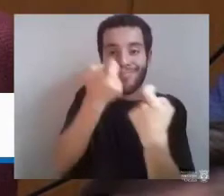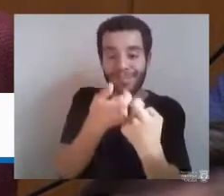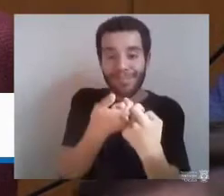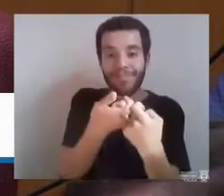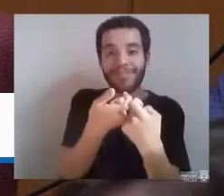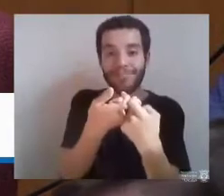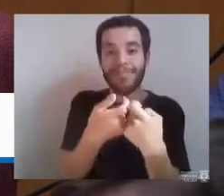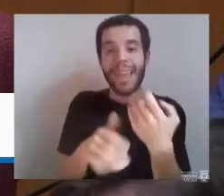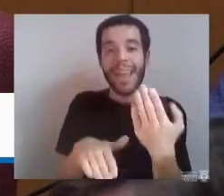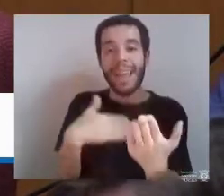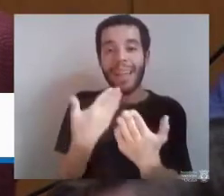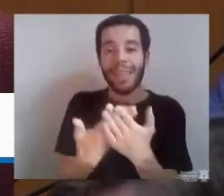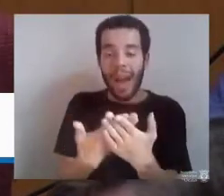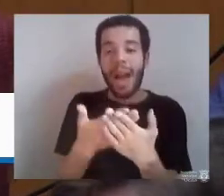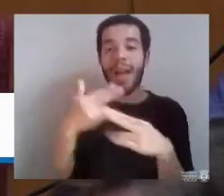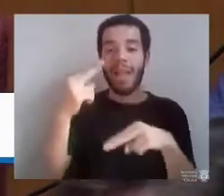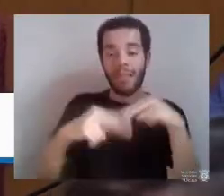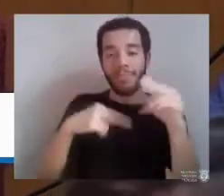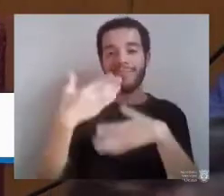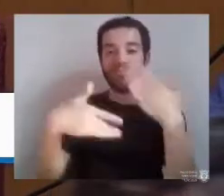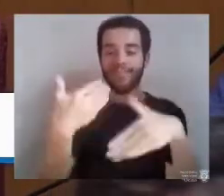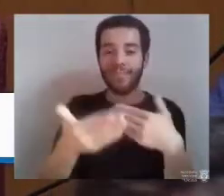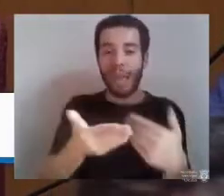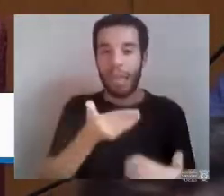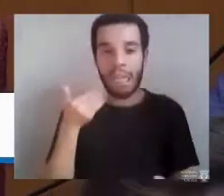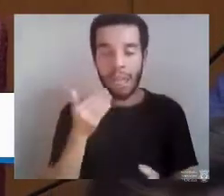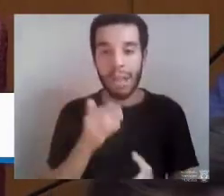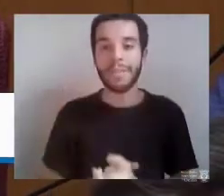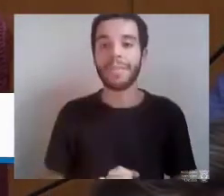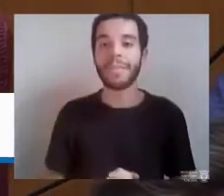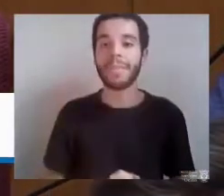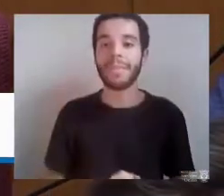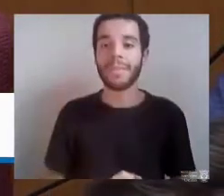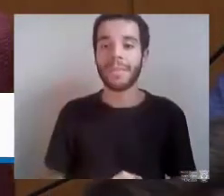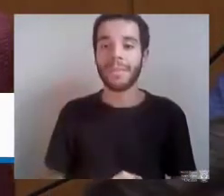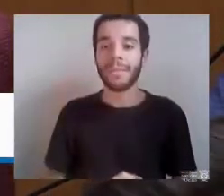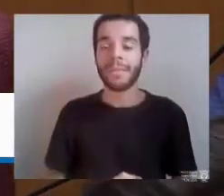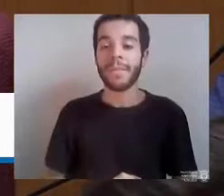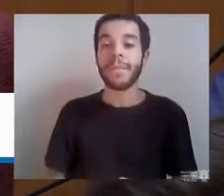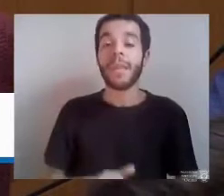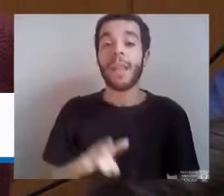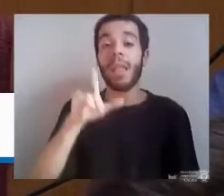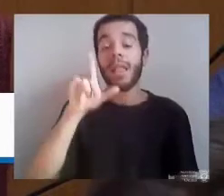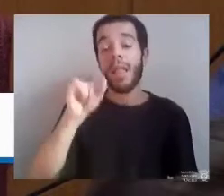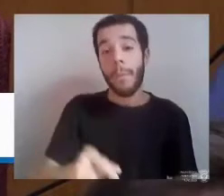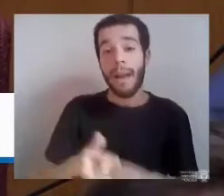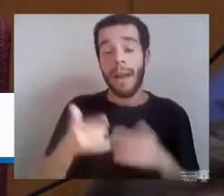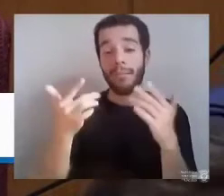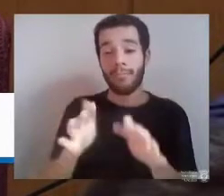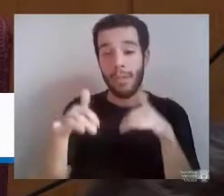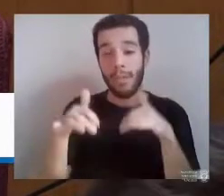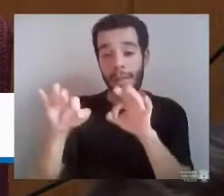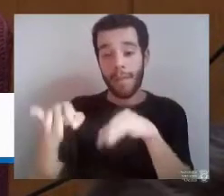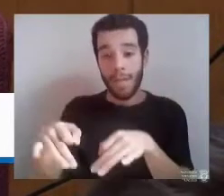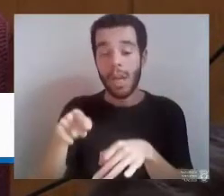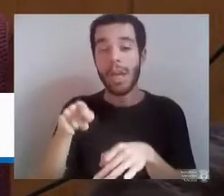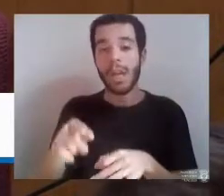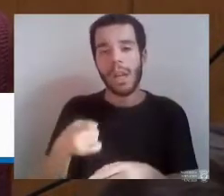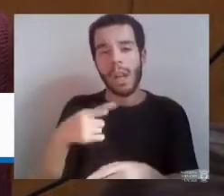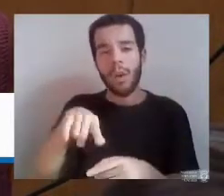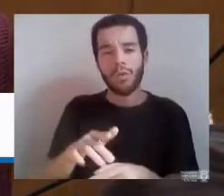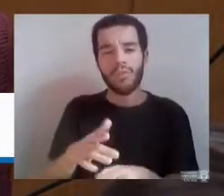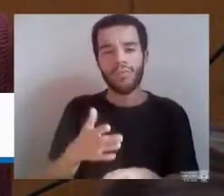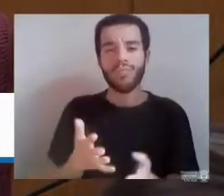execução das empreitadas. Ainda, e a fim desta Assembleia poder acompanhar e